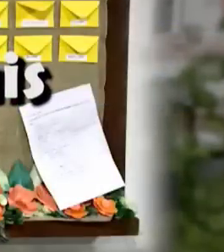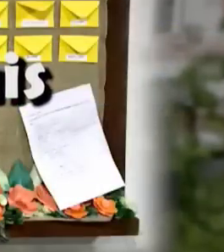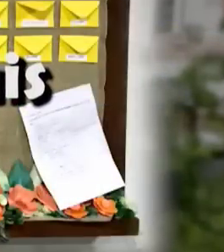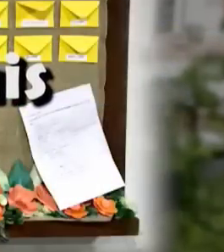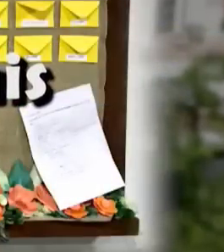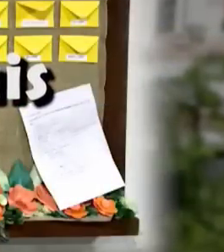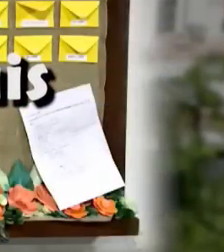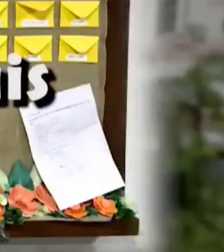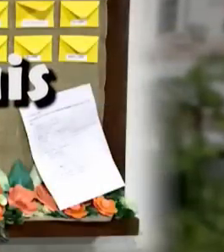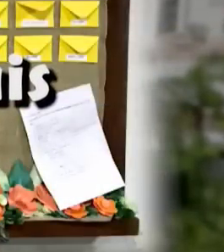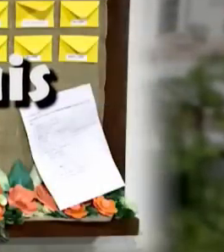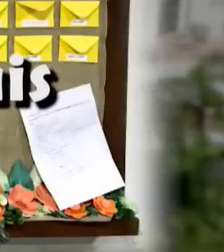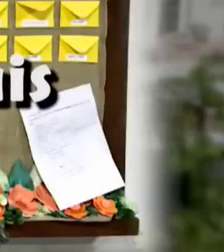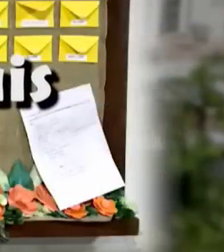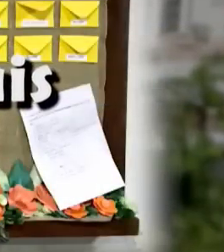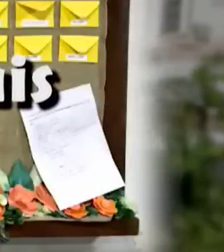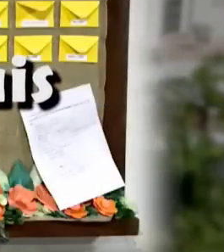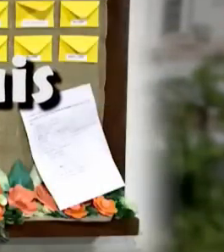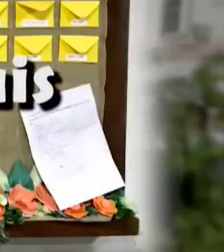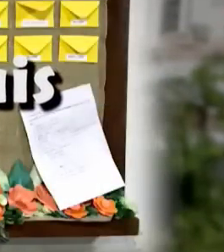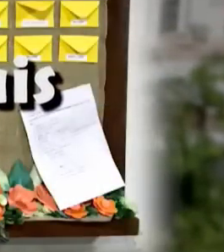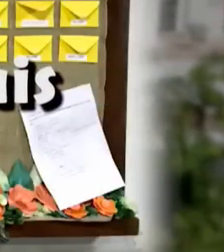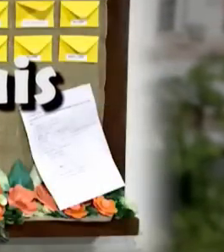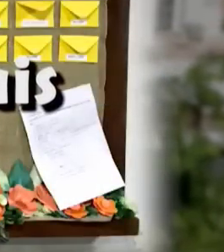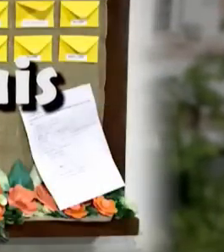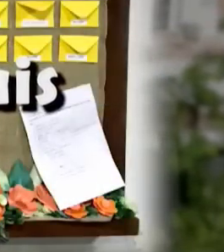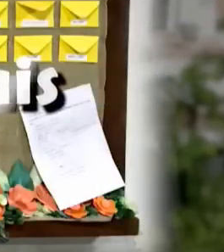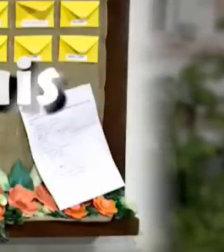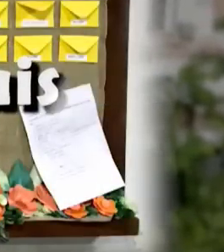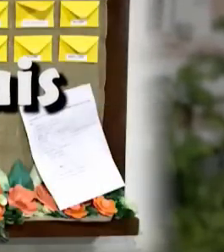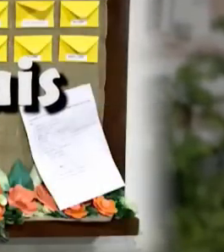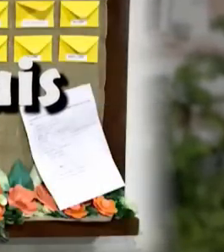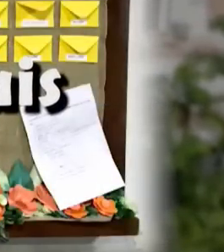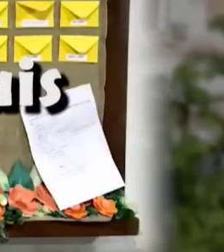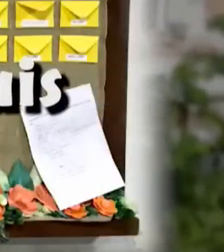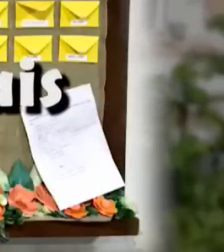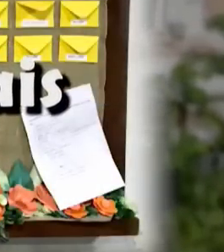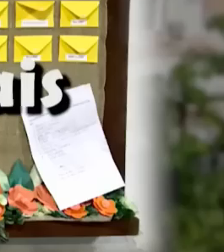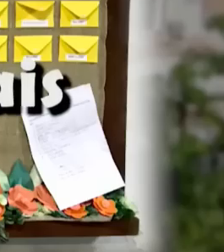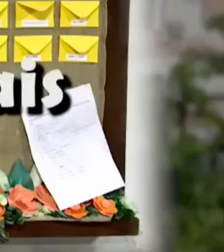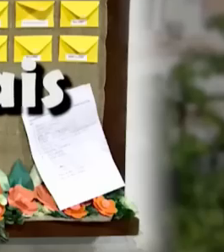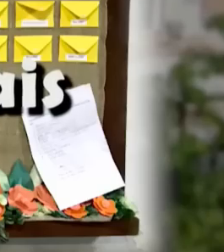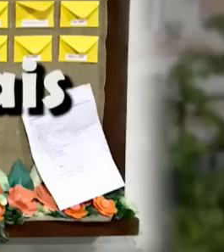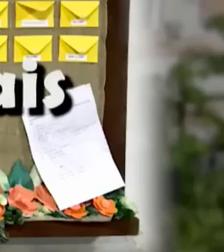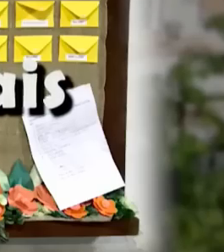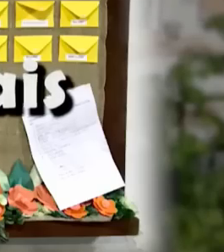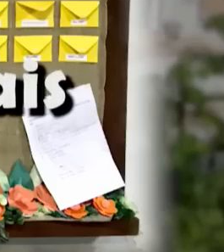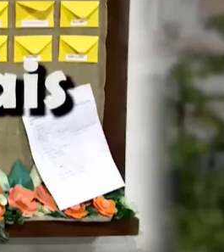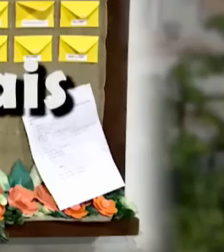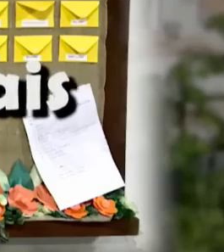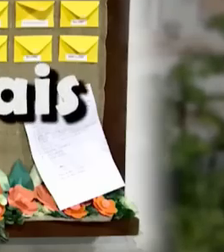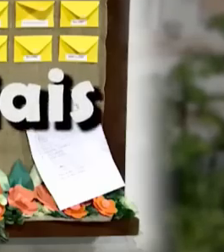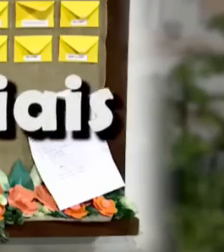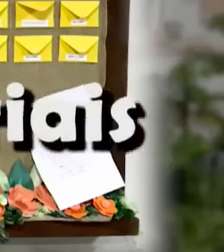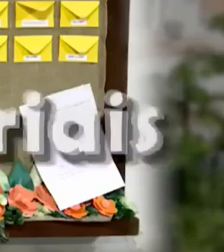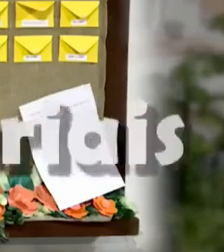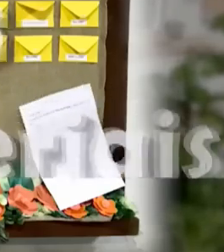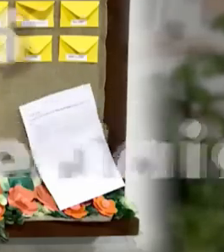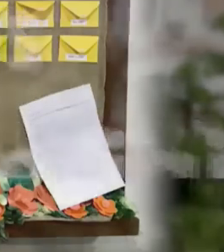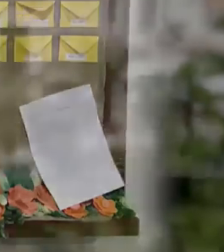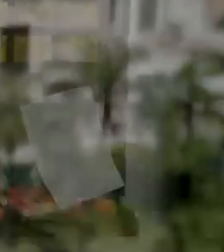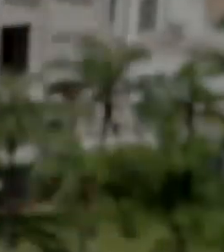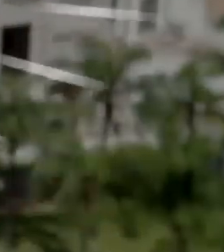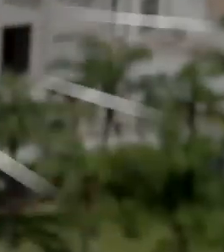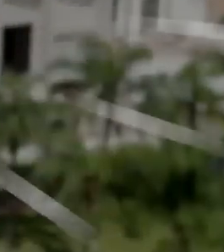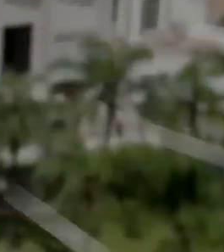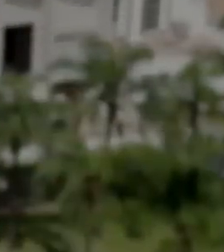envelopes do mural que se encontra na área dos gabinetes ministeriais. Os jovens e adolescentes que estão com o nome nos envelopes também podem